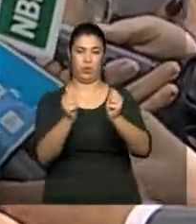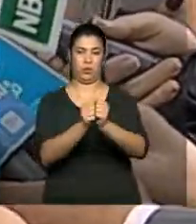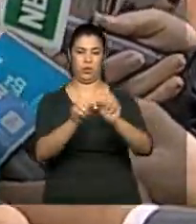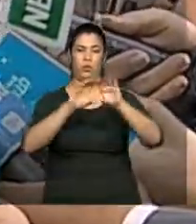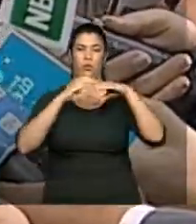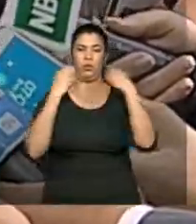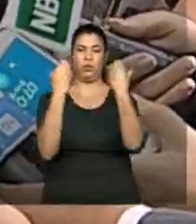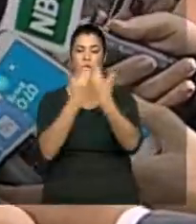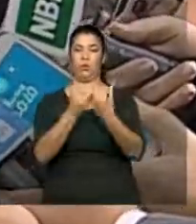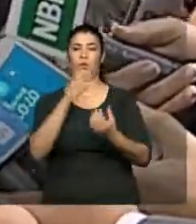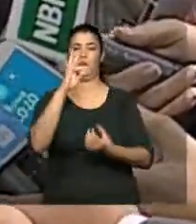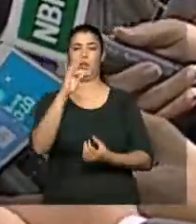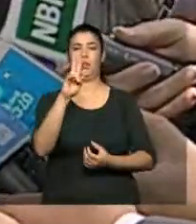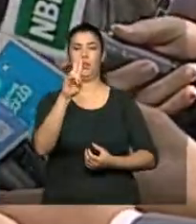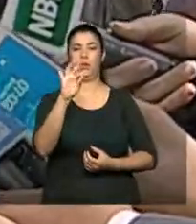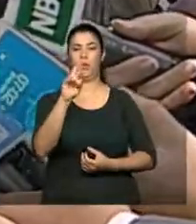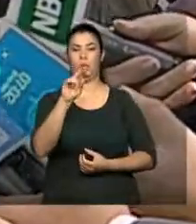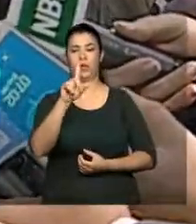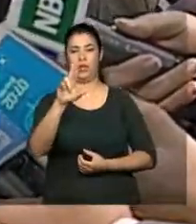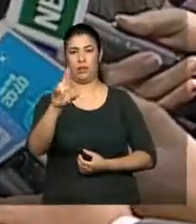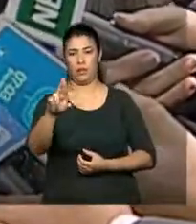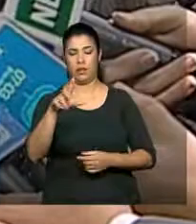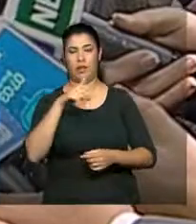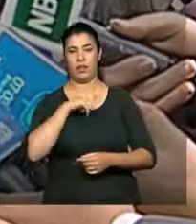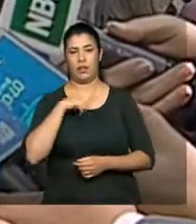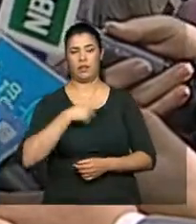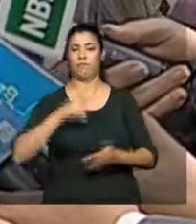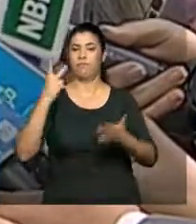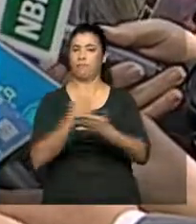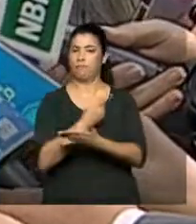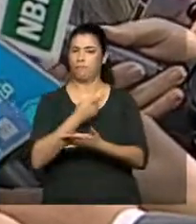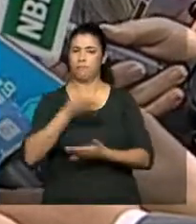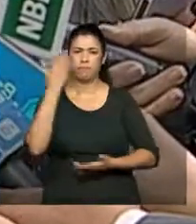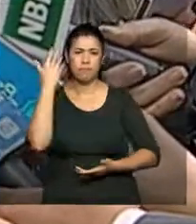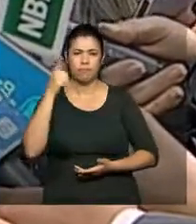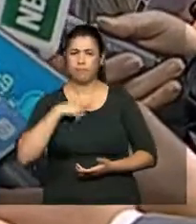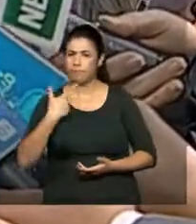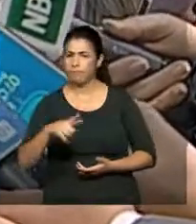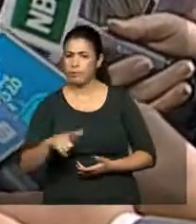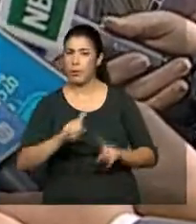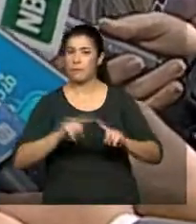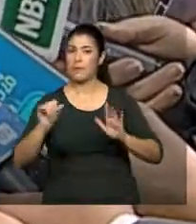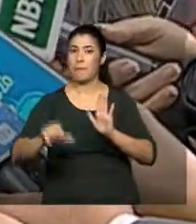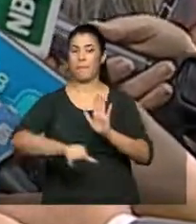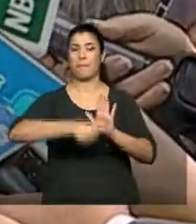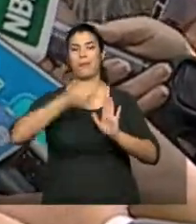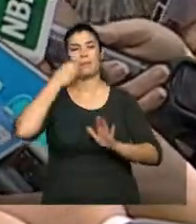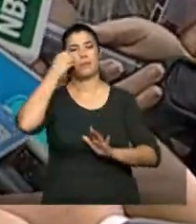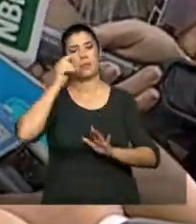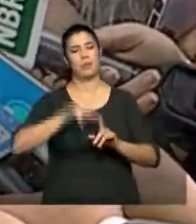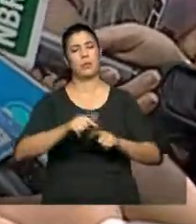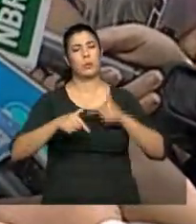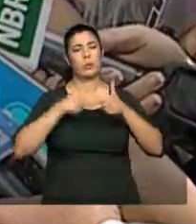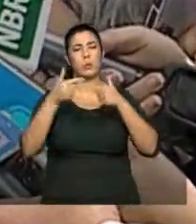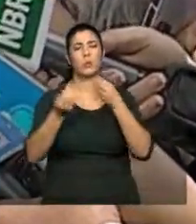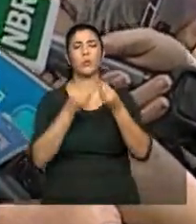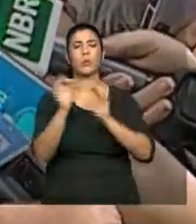tutelares. Nunca aconteceu, vai ser inédito, e para nós, além de ser um grande desafio, né, como você